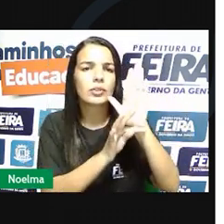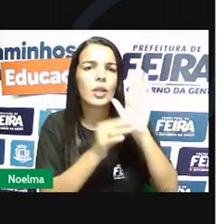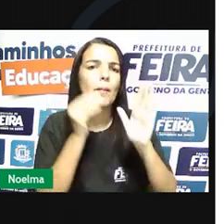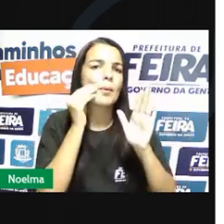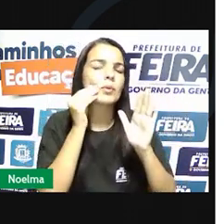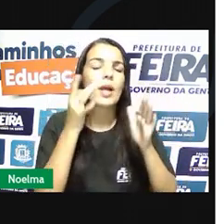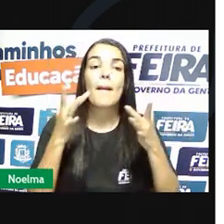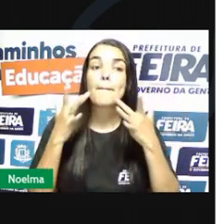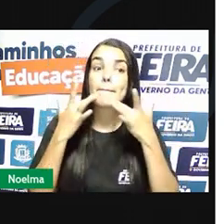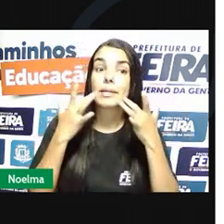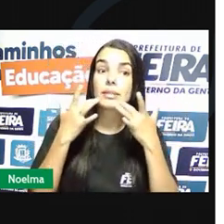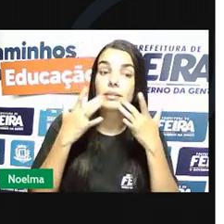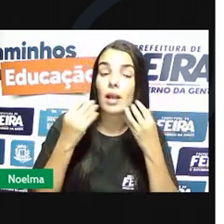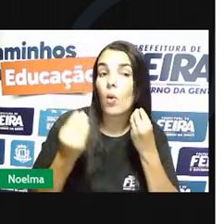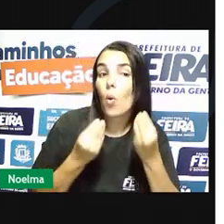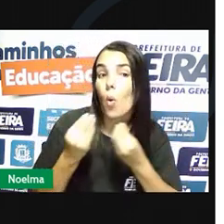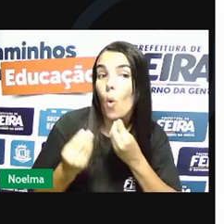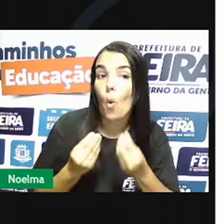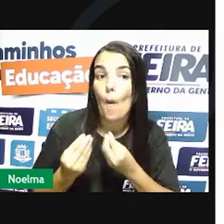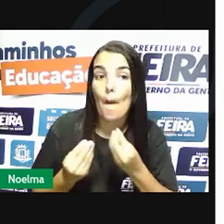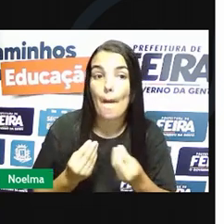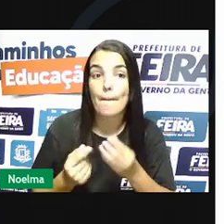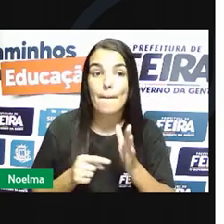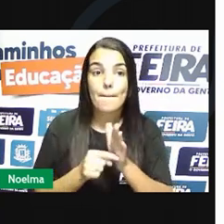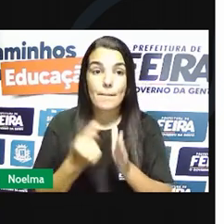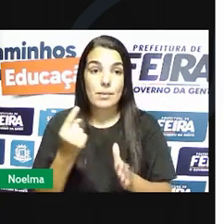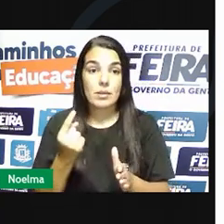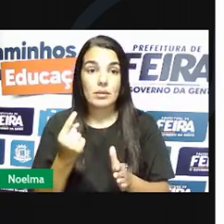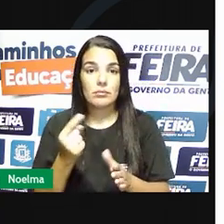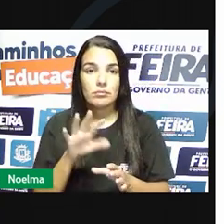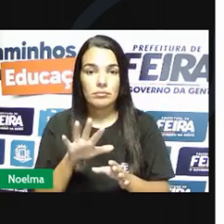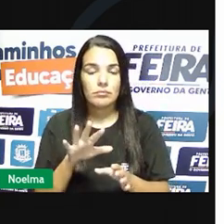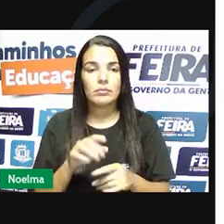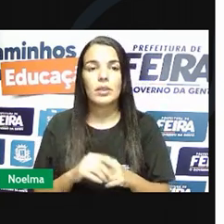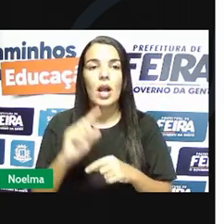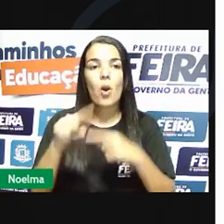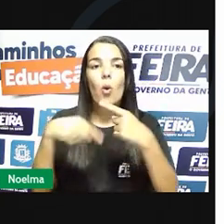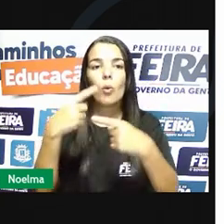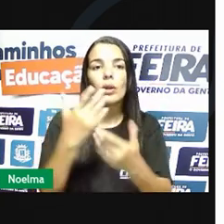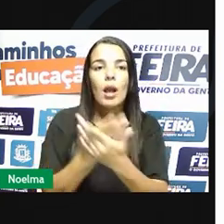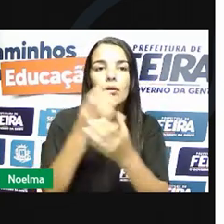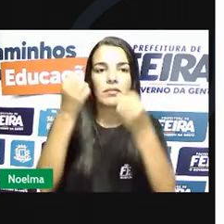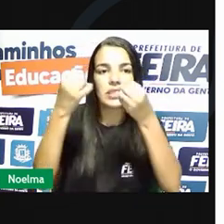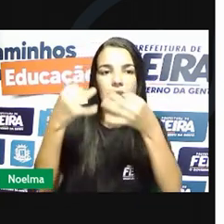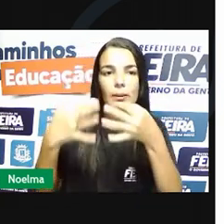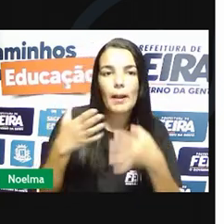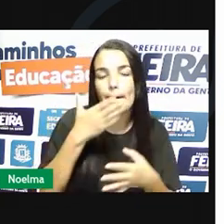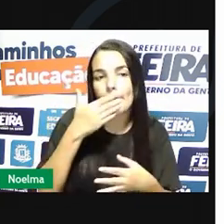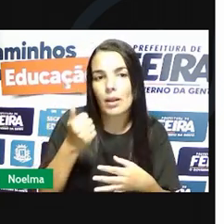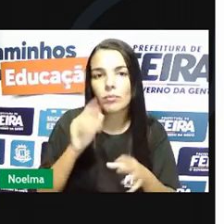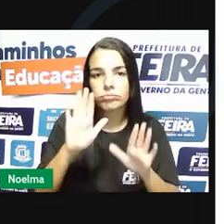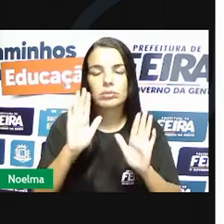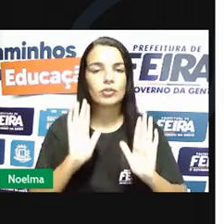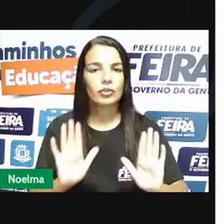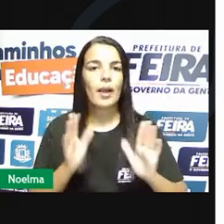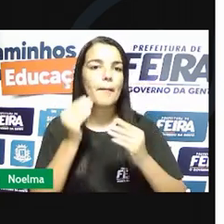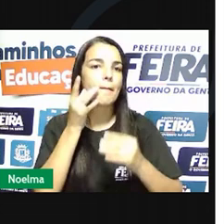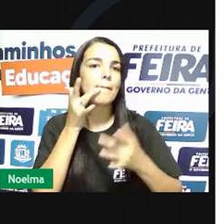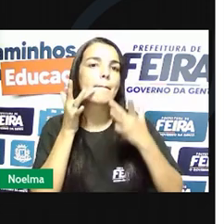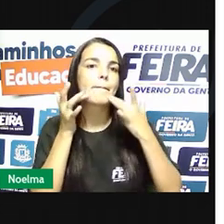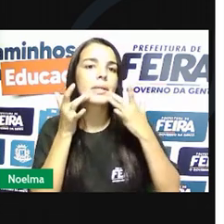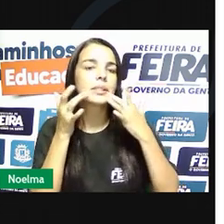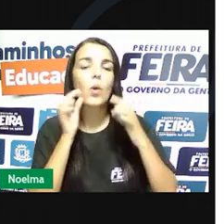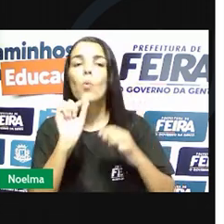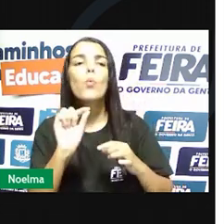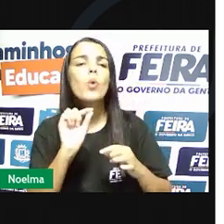de apresentar isso. Nós vamos falar sobre isso também numa outra aula, nos tipos de introdução, certo? Apresenta. Apresentei.